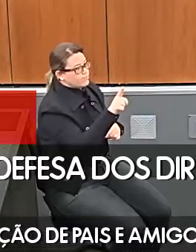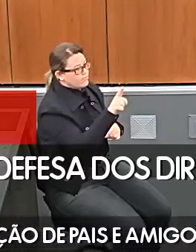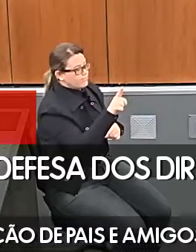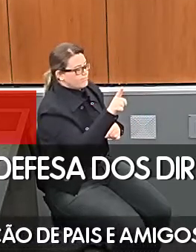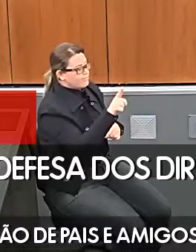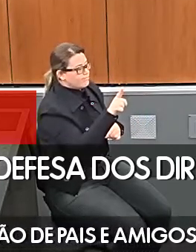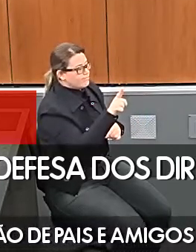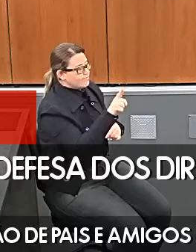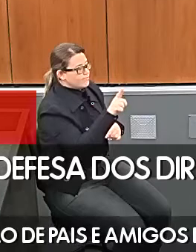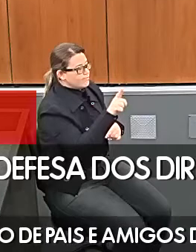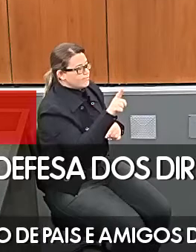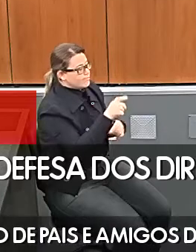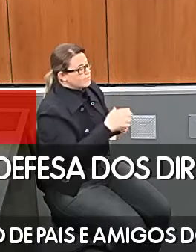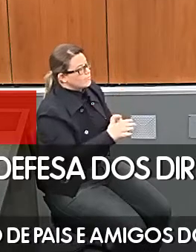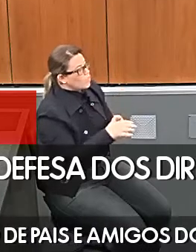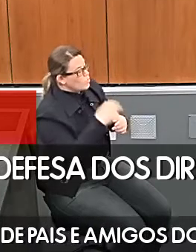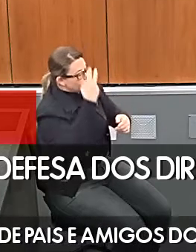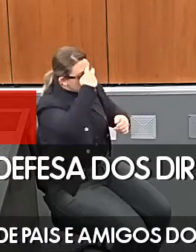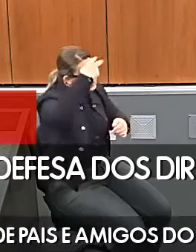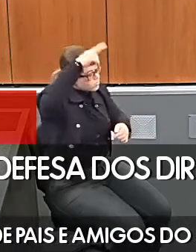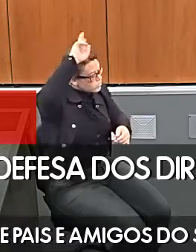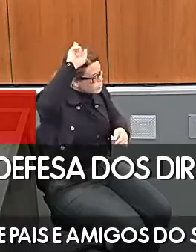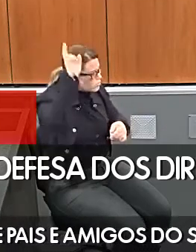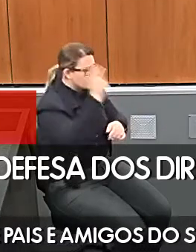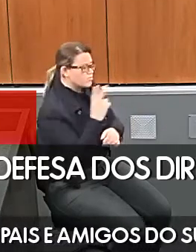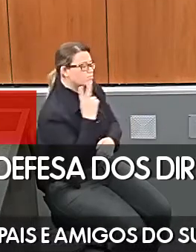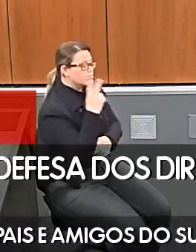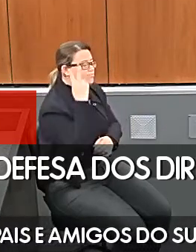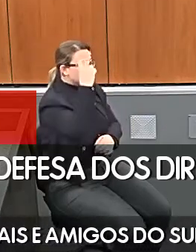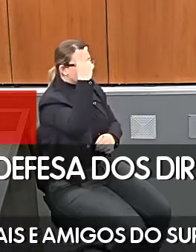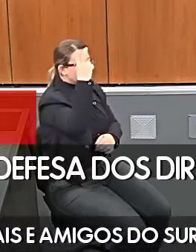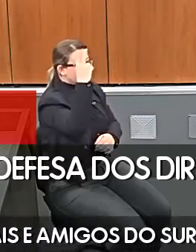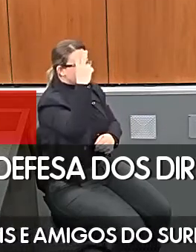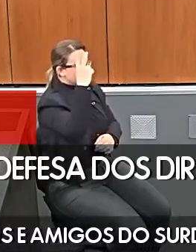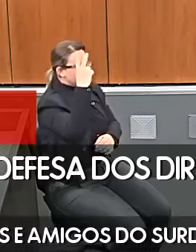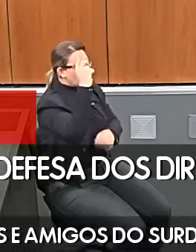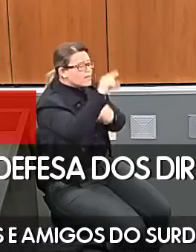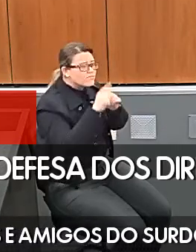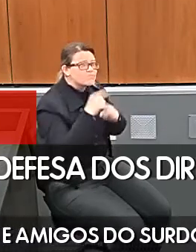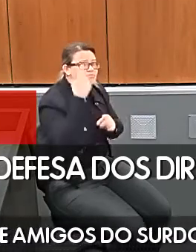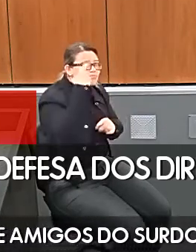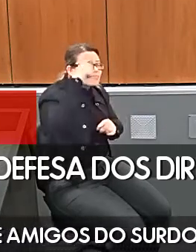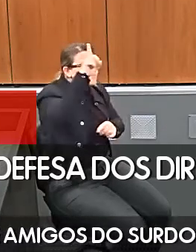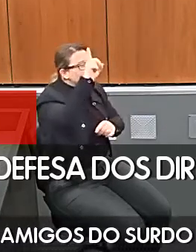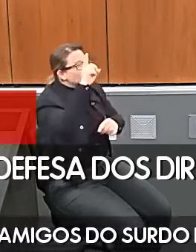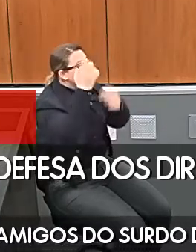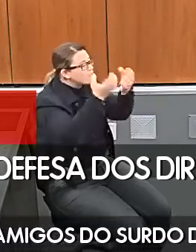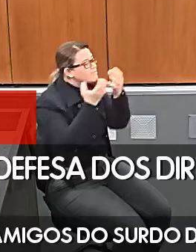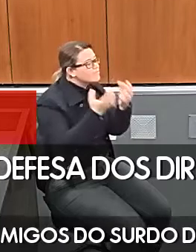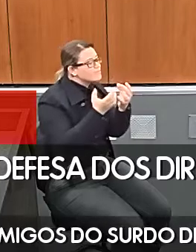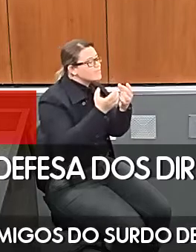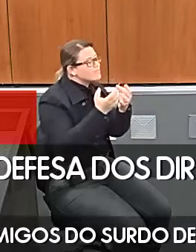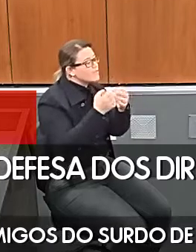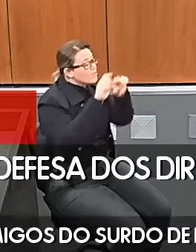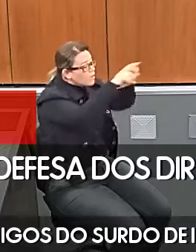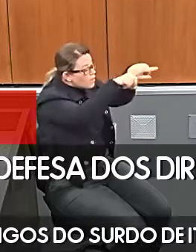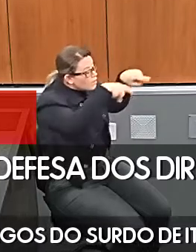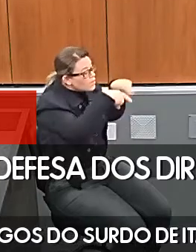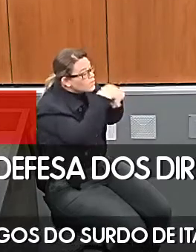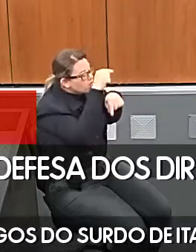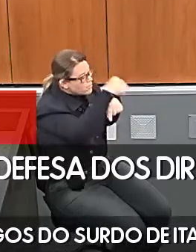estou convicto, junto com o Nozinho, de que nós vamos vencer e que, se Deus quiser, aqui na Assembleia vai ter um posto